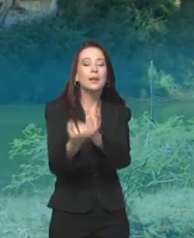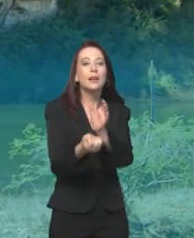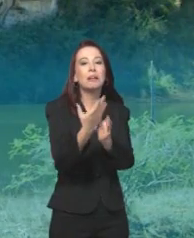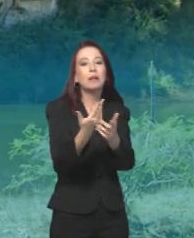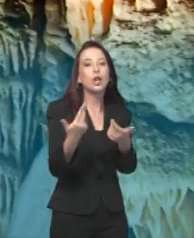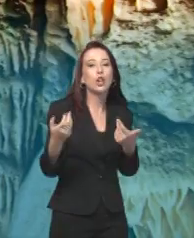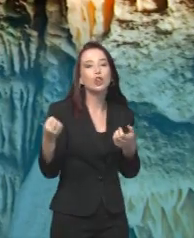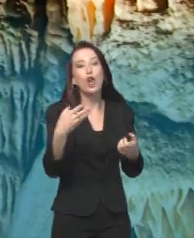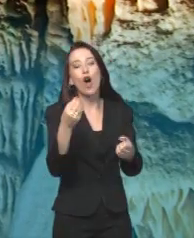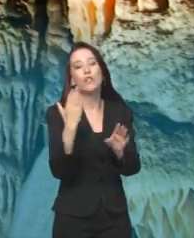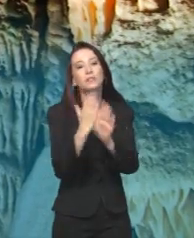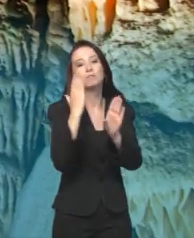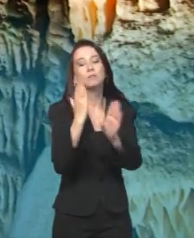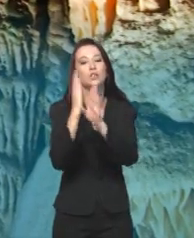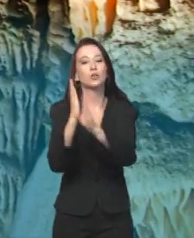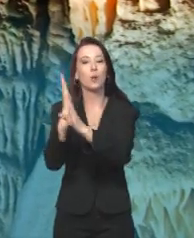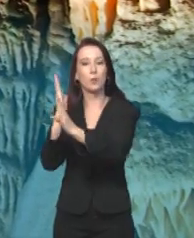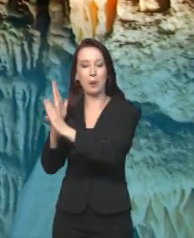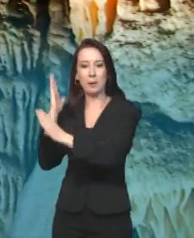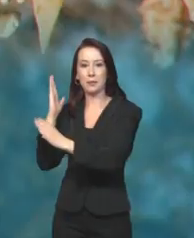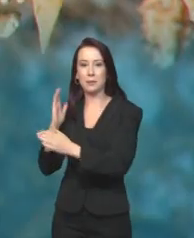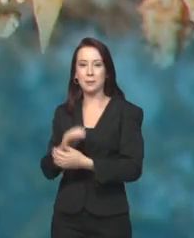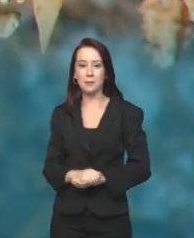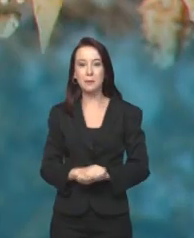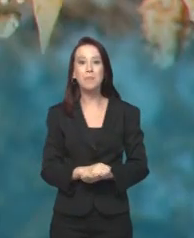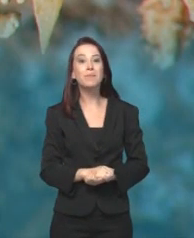novas linhas, a novas descobertas.